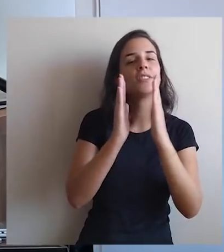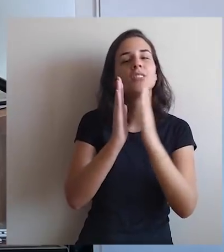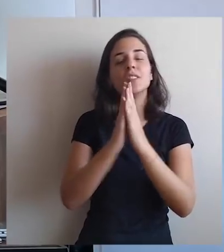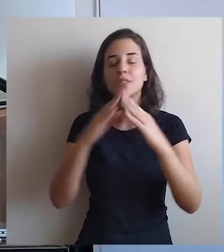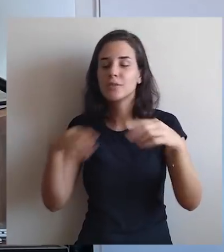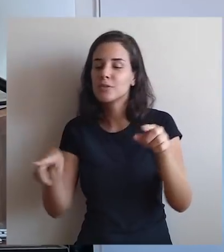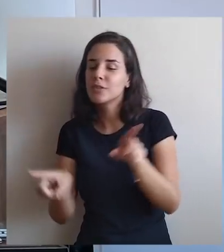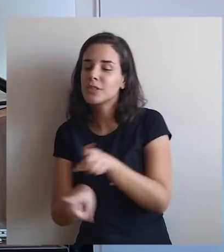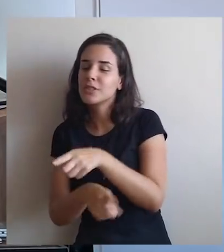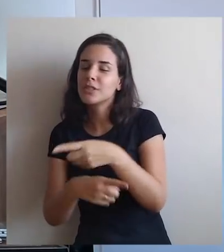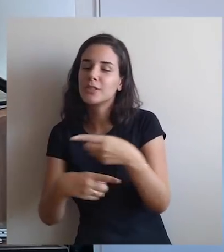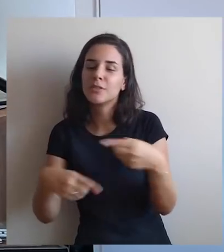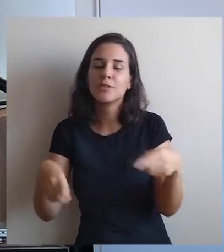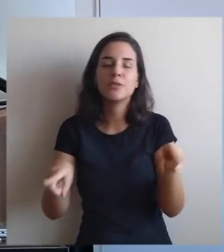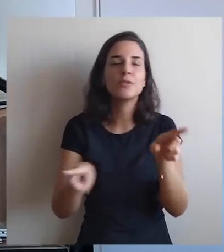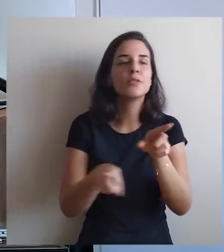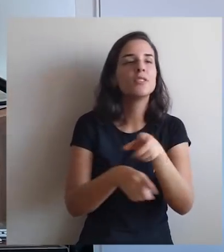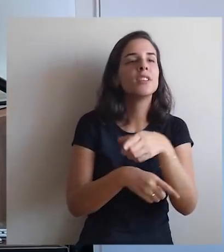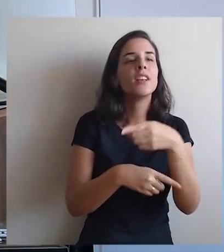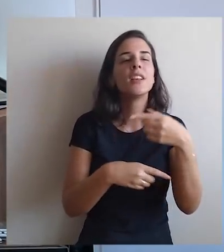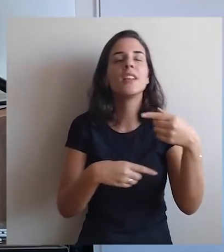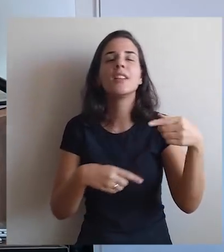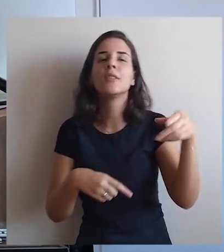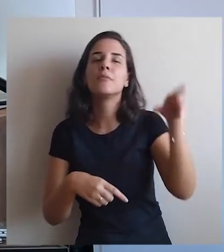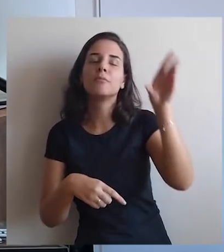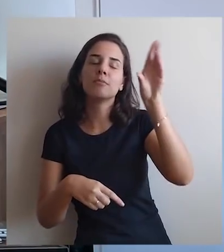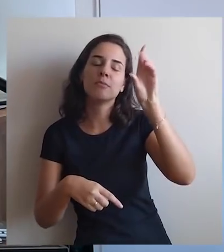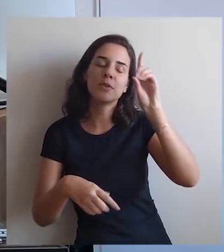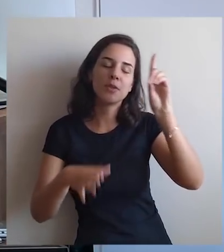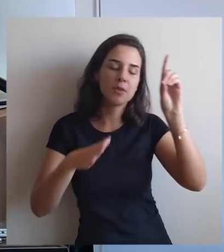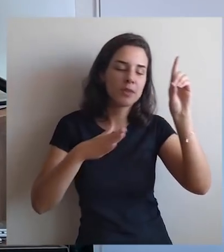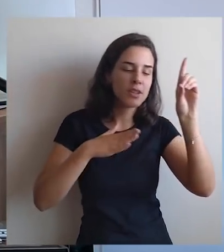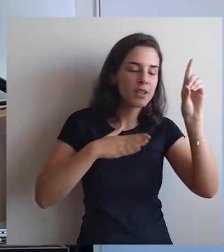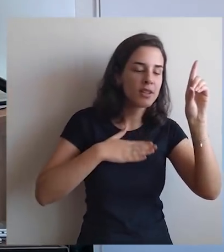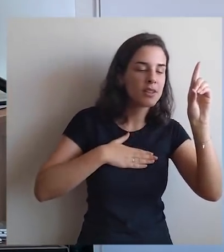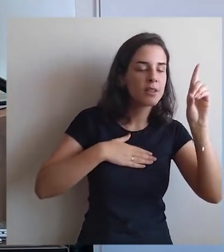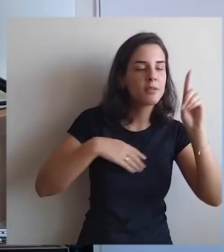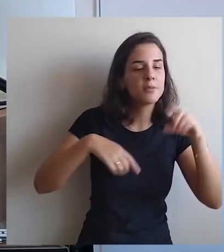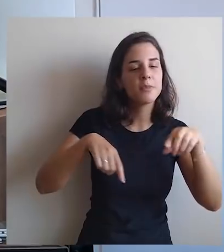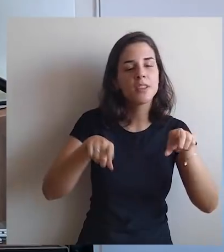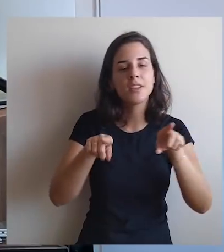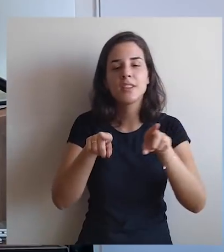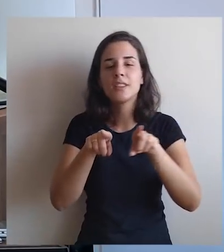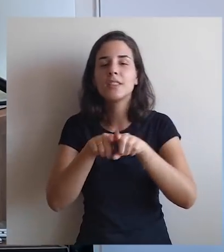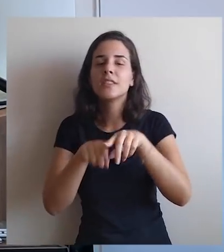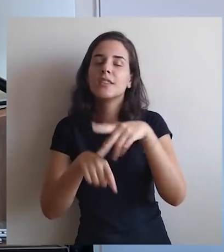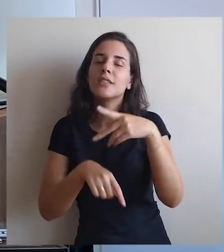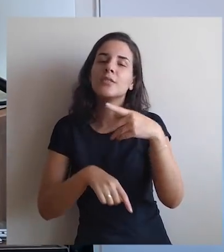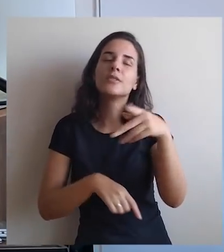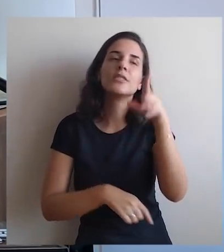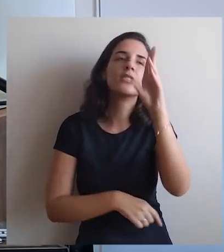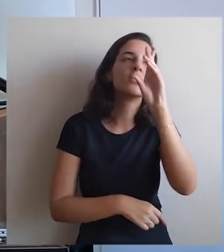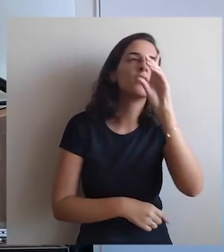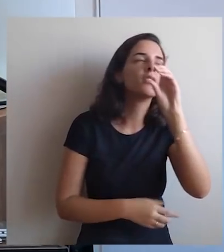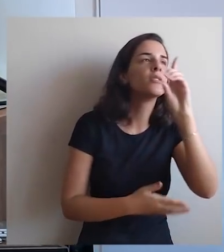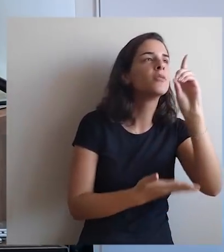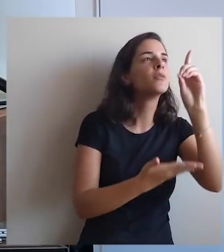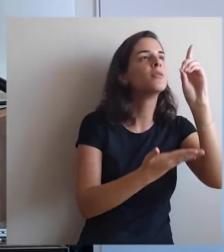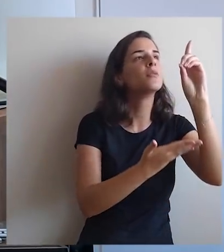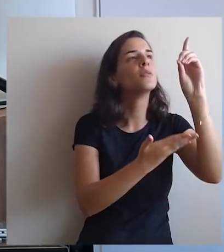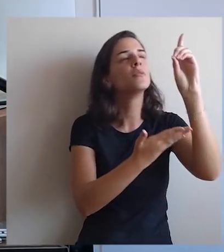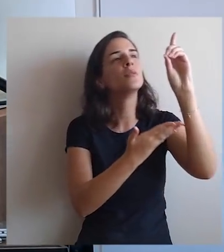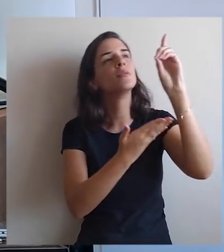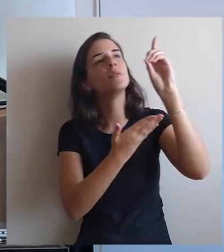Das preces, dos hinos, Ele é meu e também